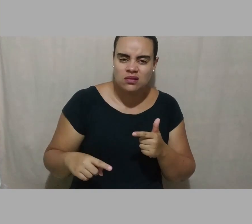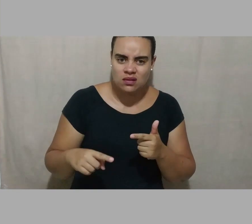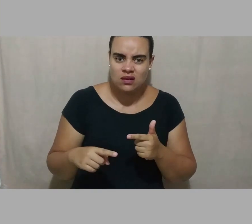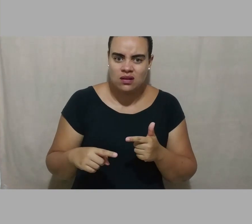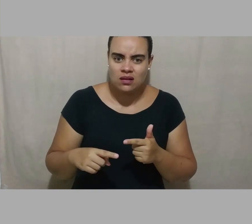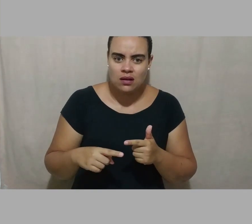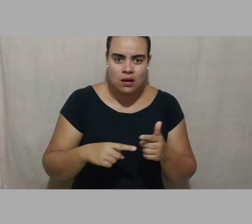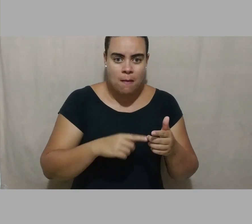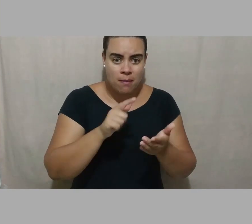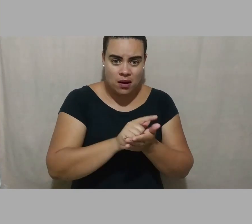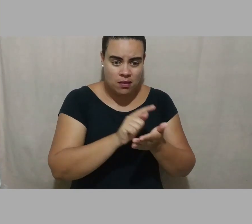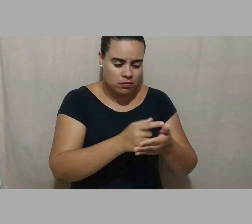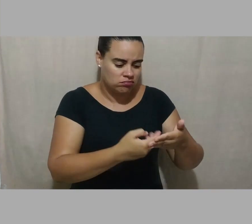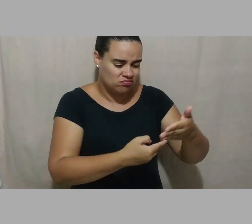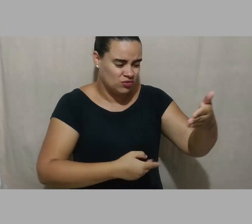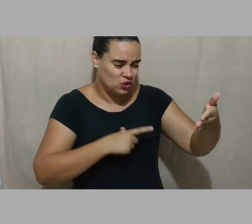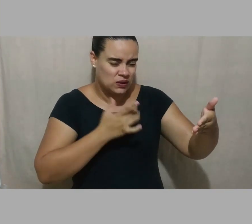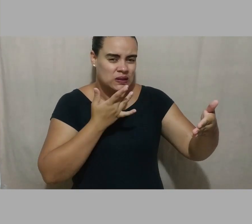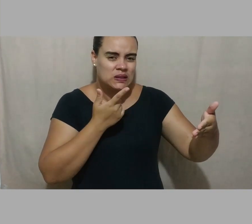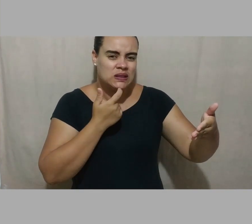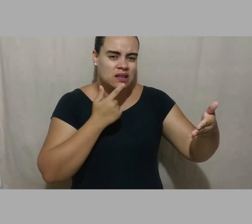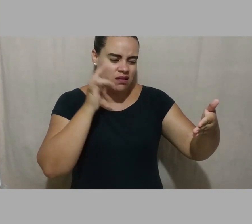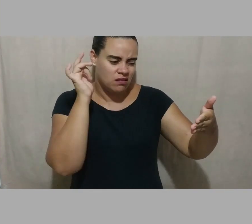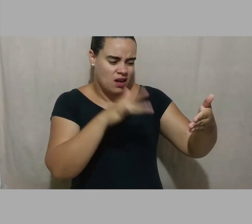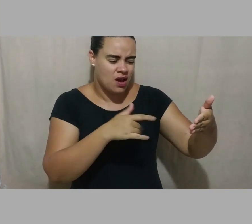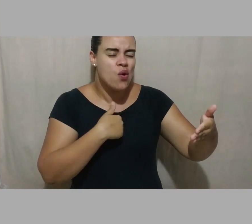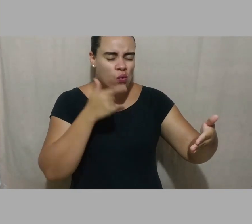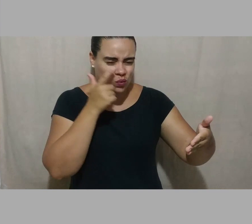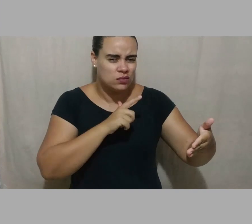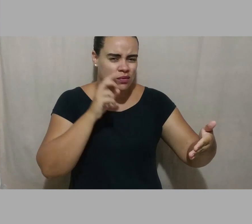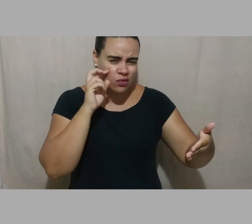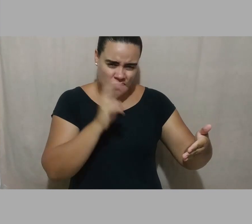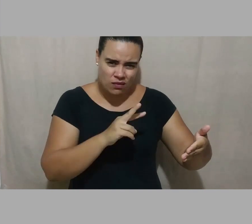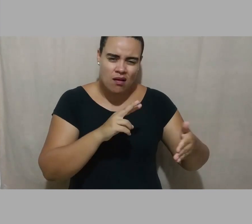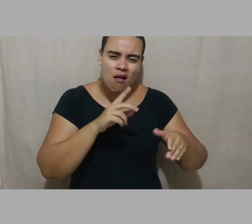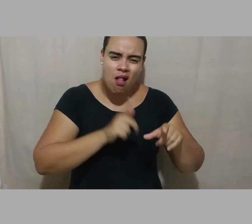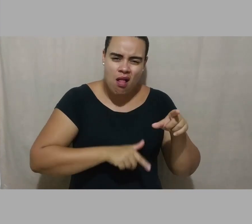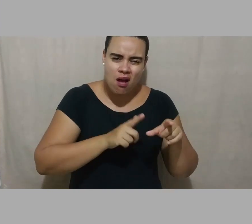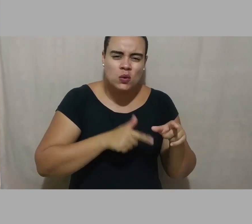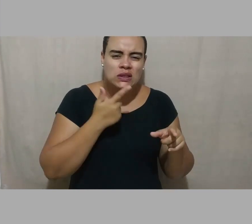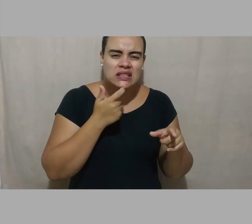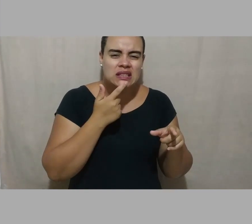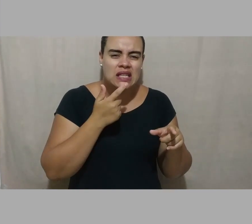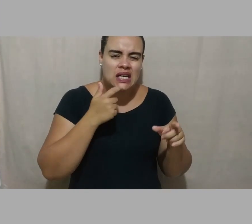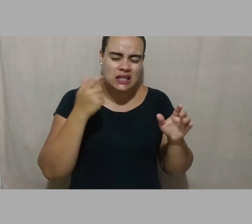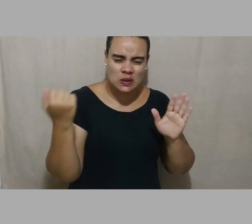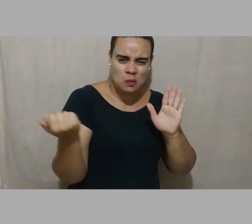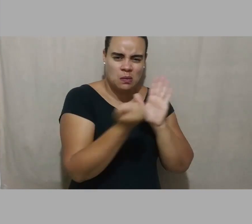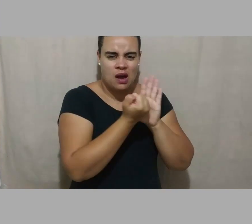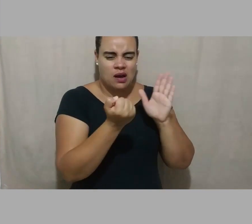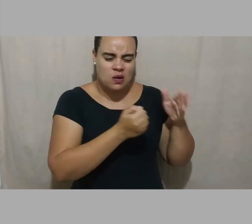estupro. A certidão de óbito foi gravada a sangue pelas minhas pernas. Eu consigo enxergar claramente as letras que o